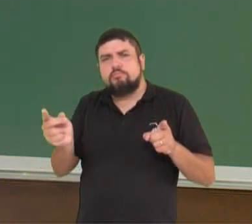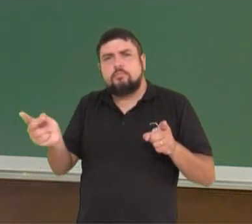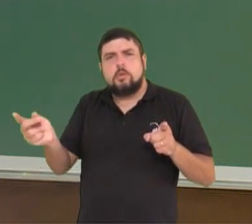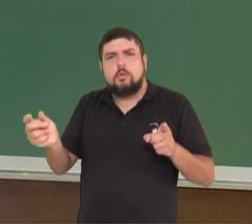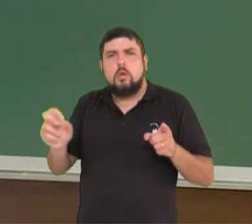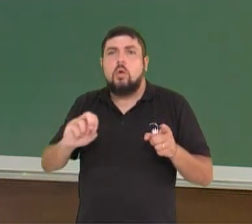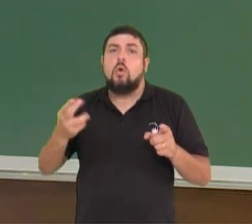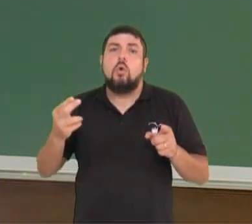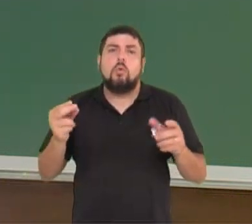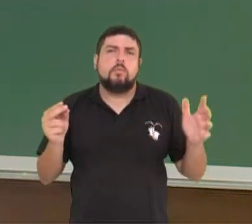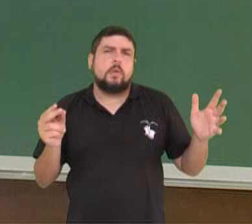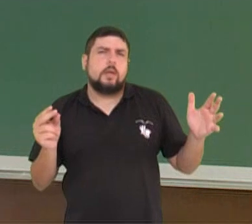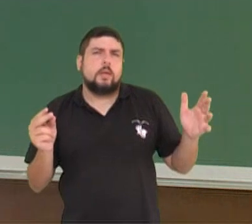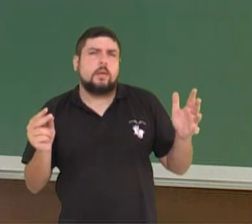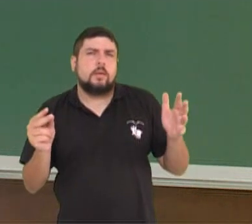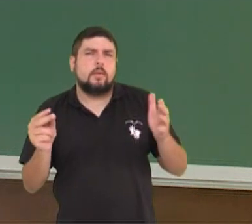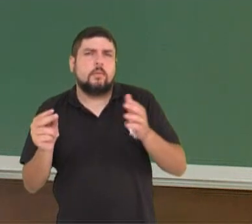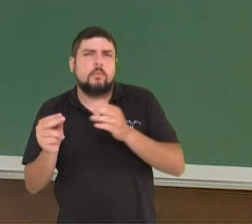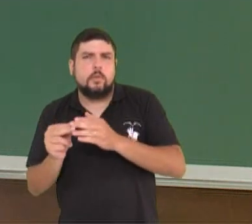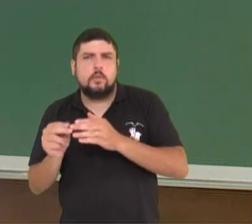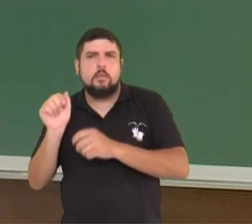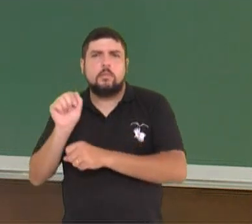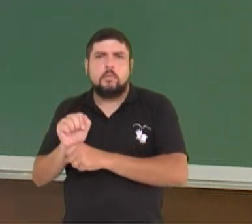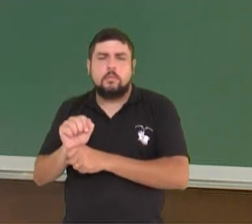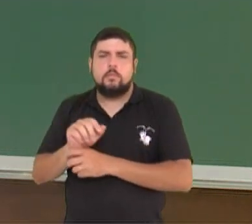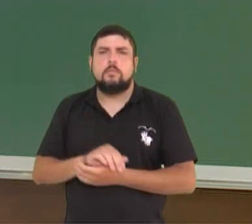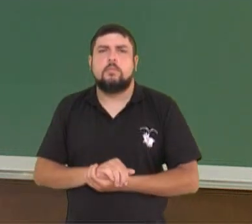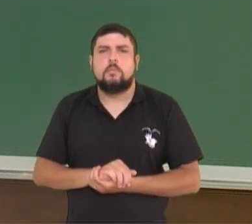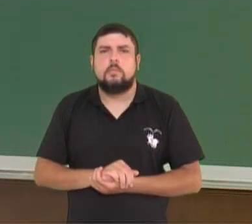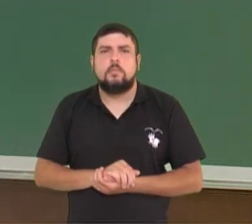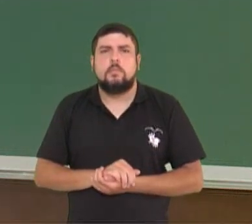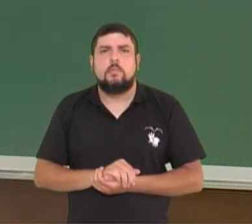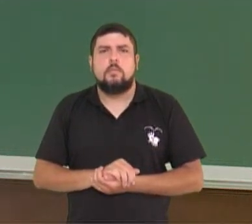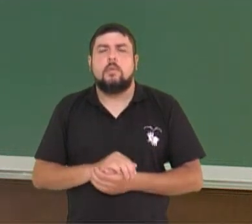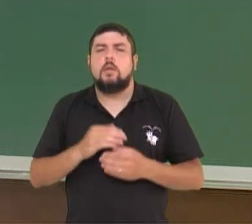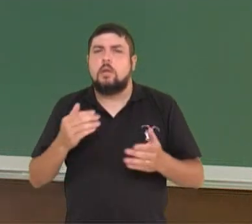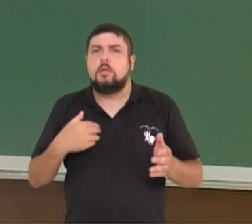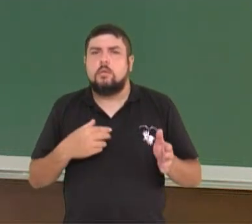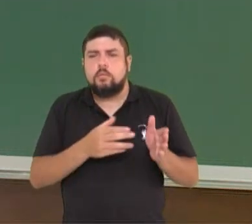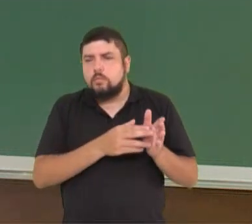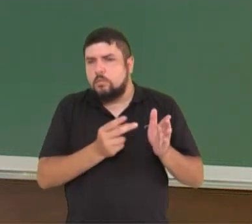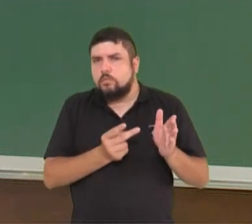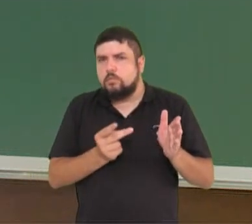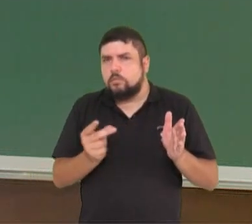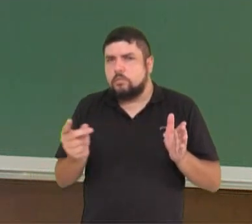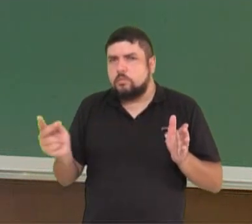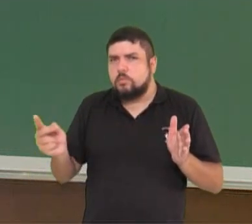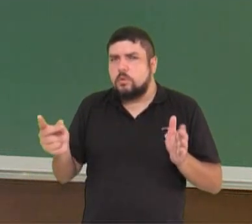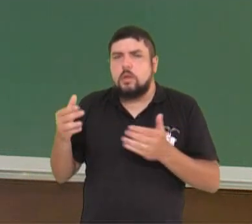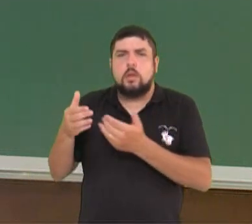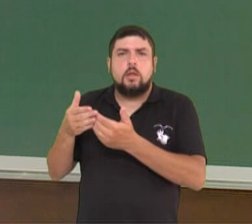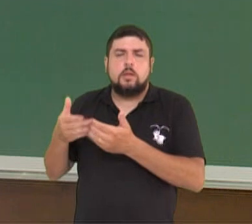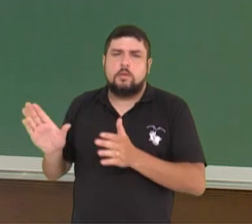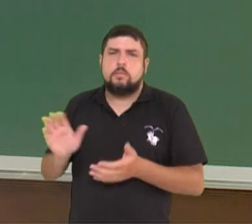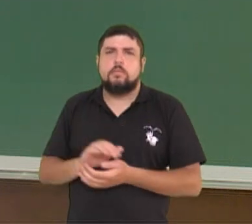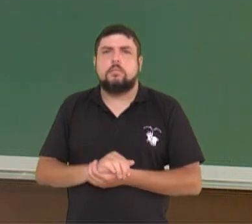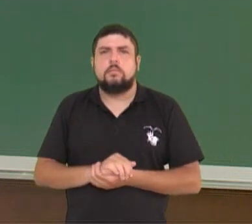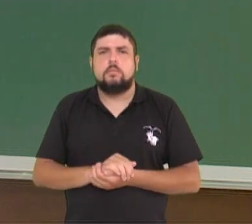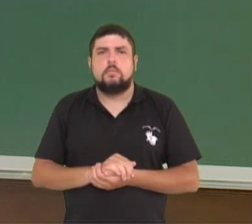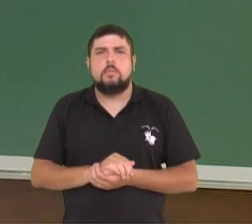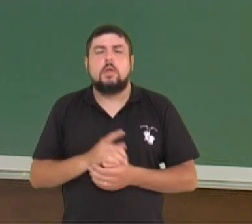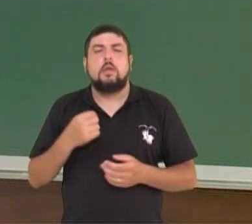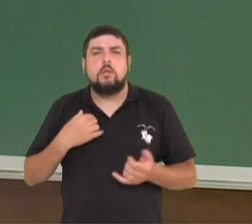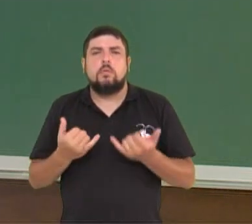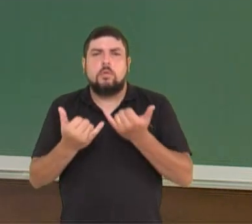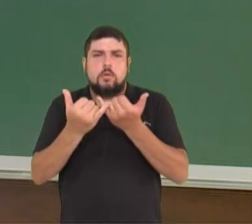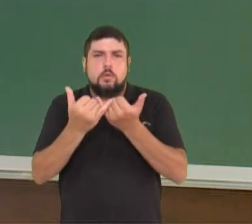para em algum valor. Todo intervalo ele é aberto no infinito. Tá? Então, a gente não fecha o intervalo no infinito. Então, aqui vai ser semi-fechado,